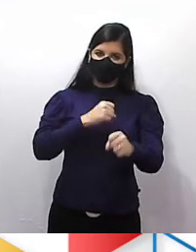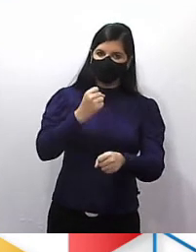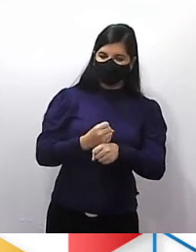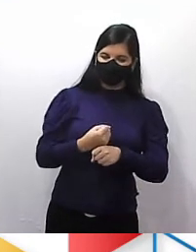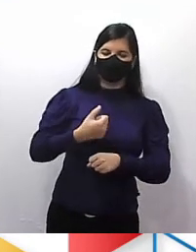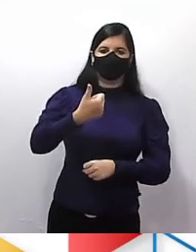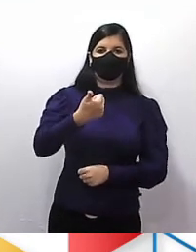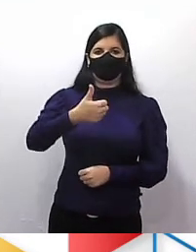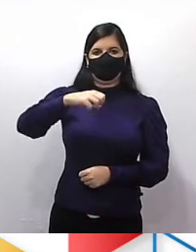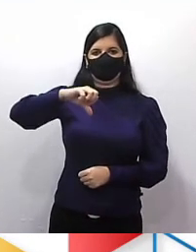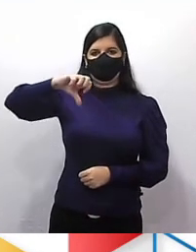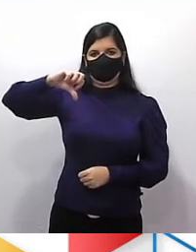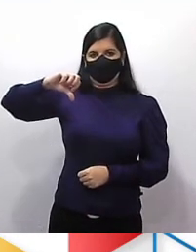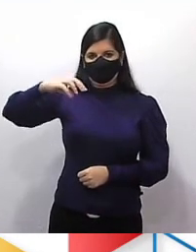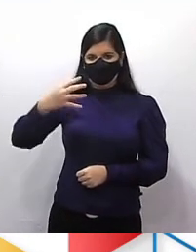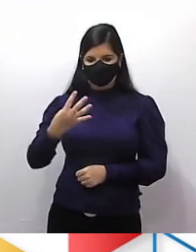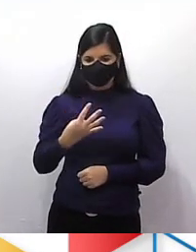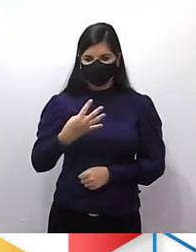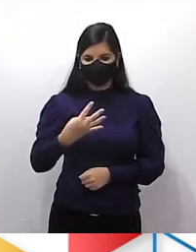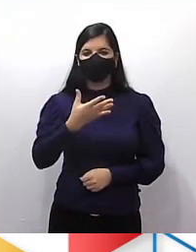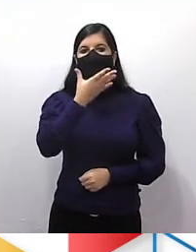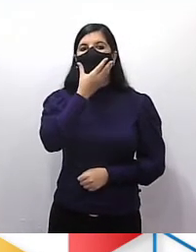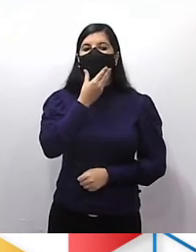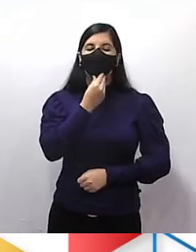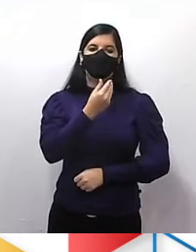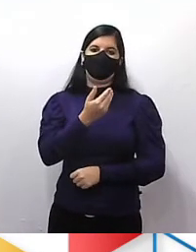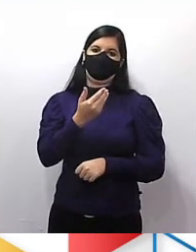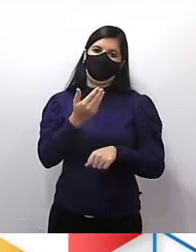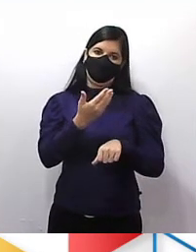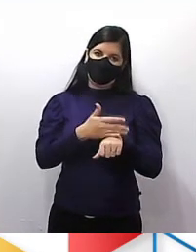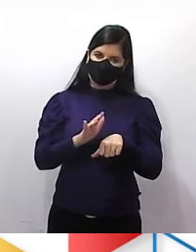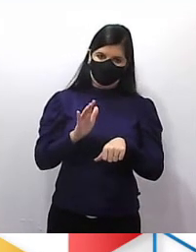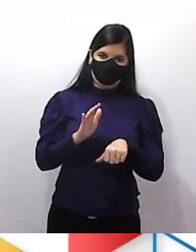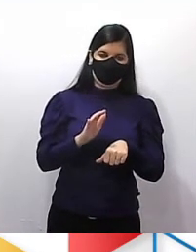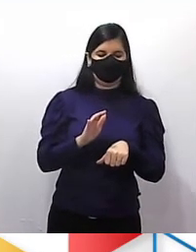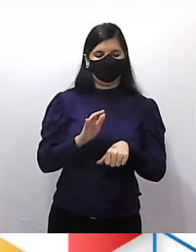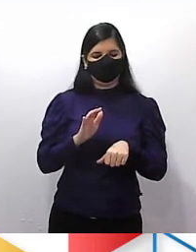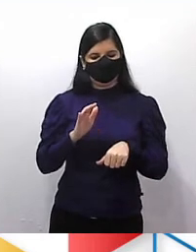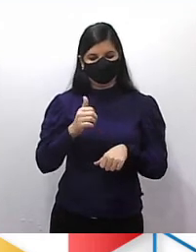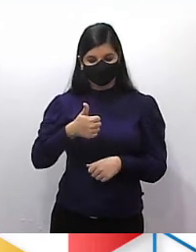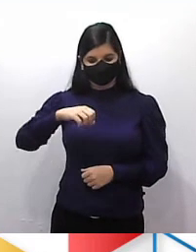um homem branco chamado de Mark Derry, na década de 90 e